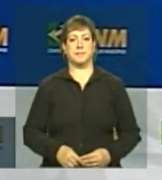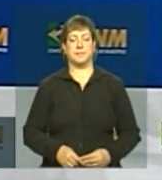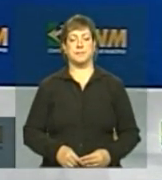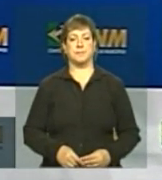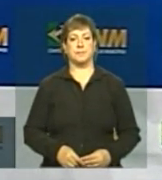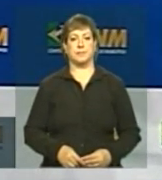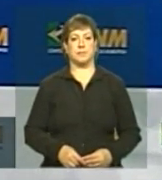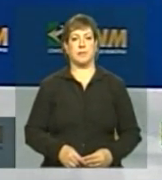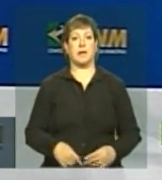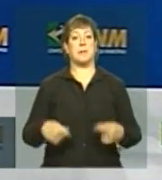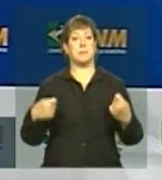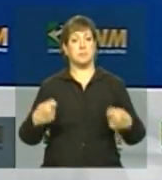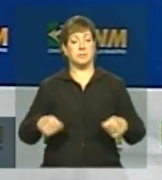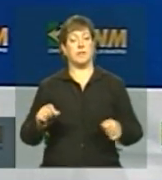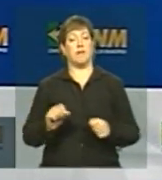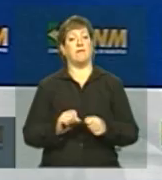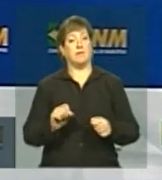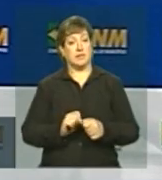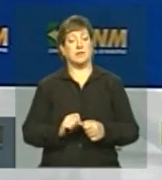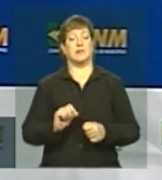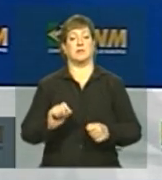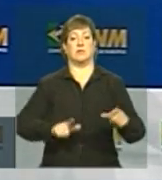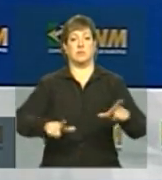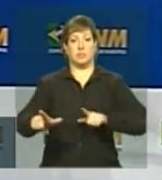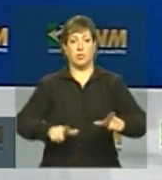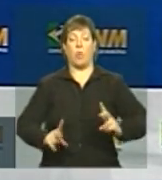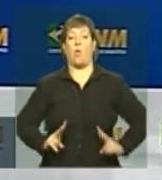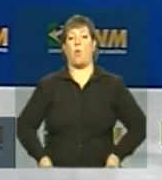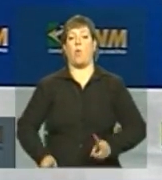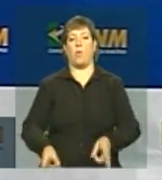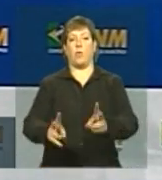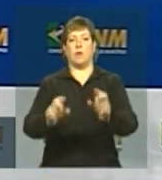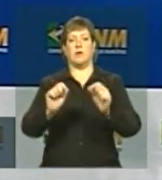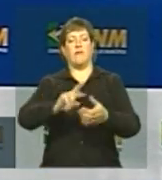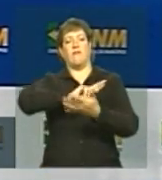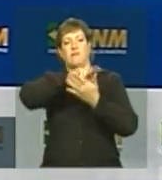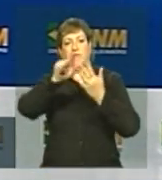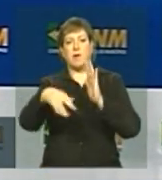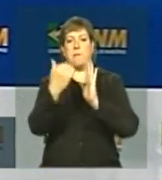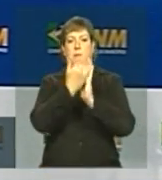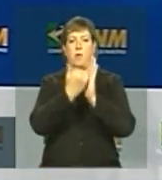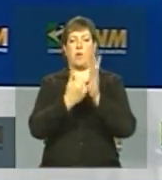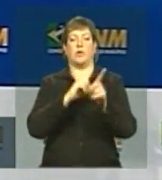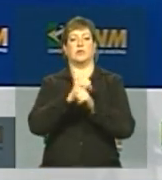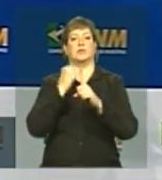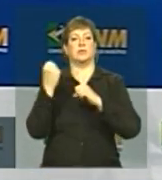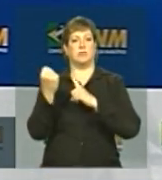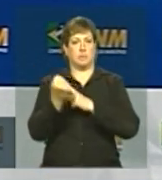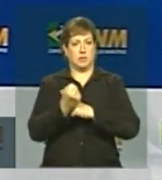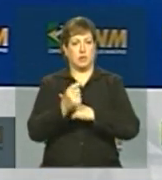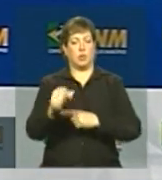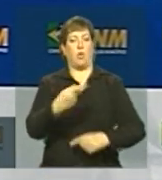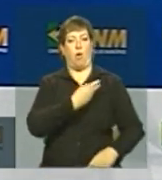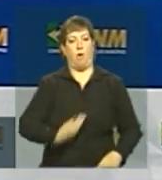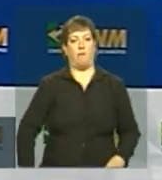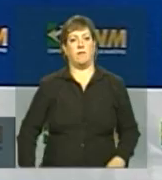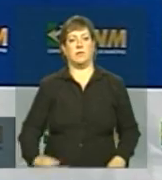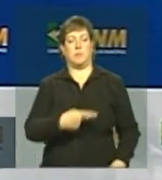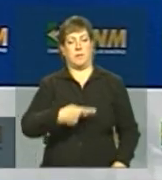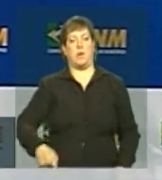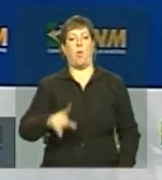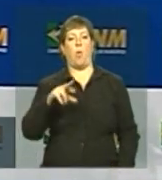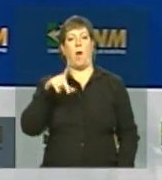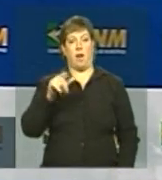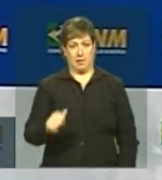tivemos e fazemos ações de continuidade de vários programas sociais do governo do presidente